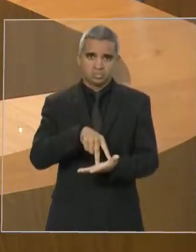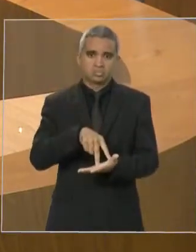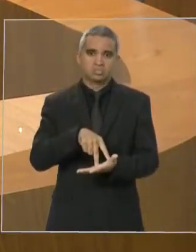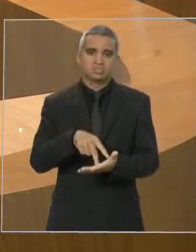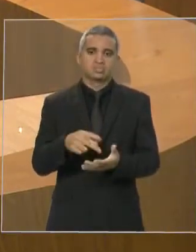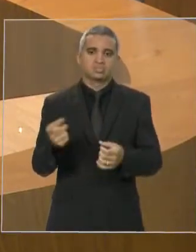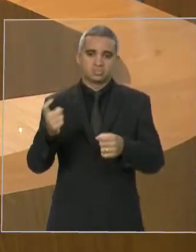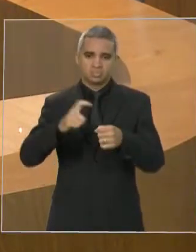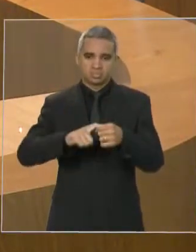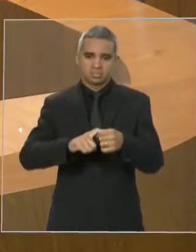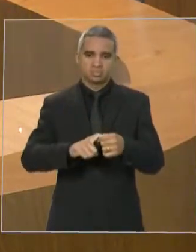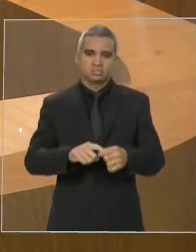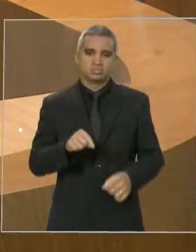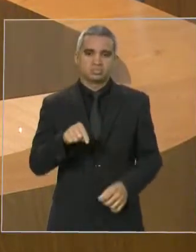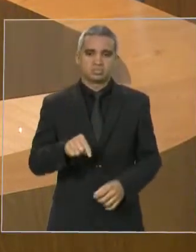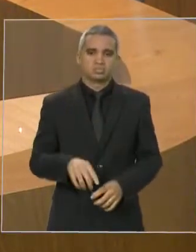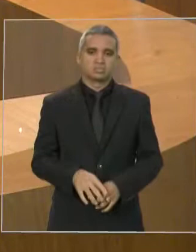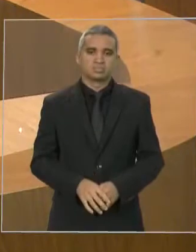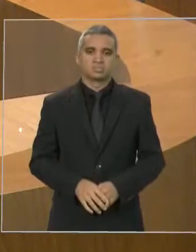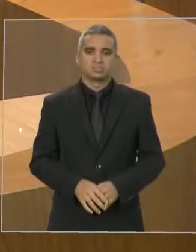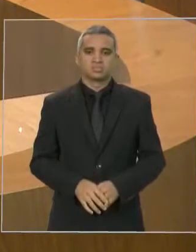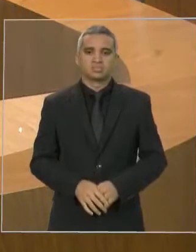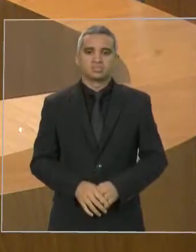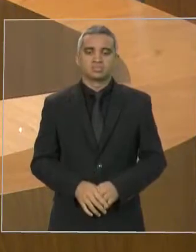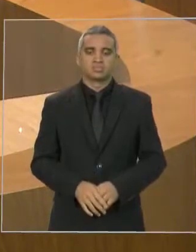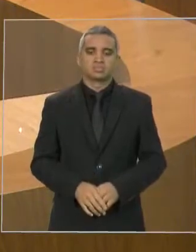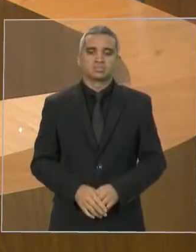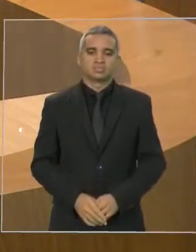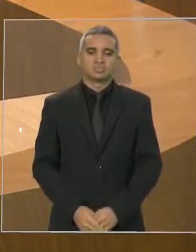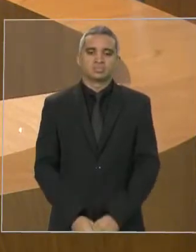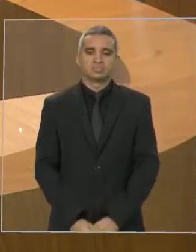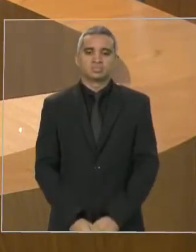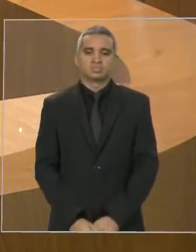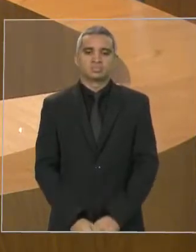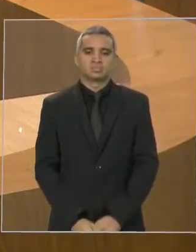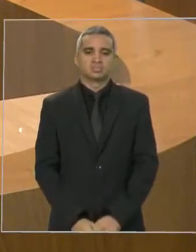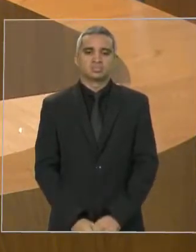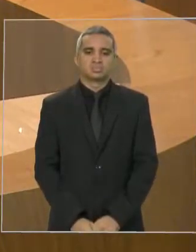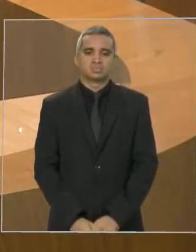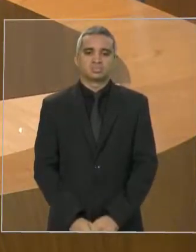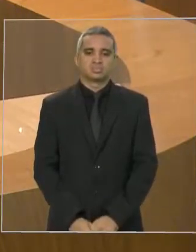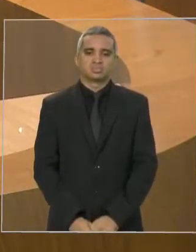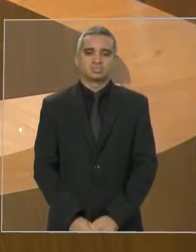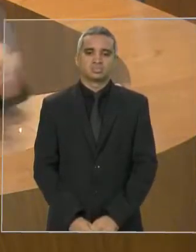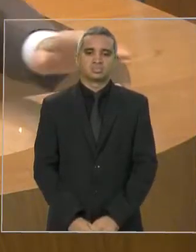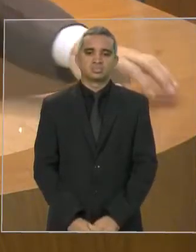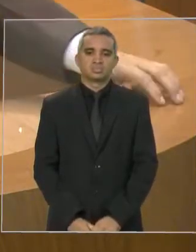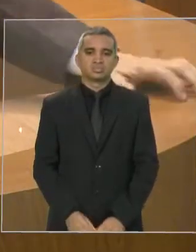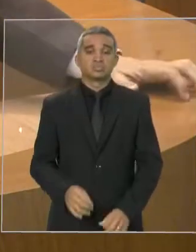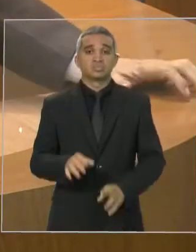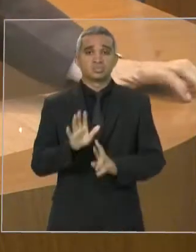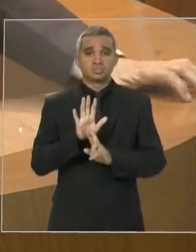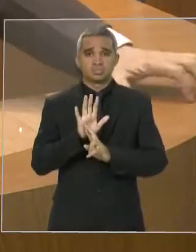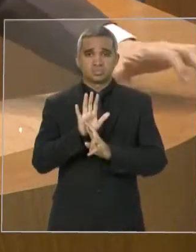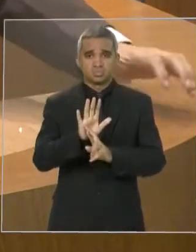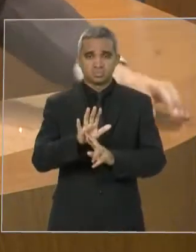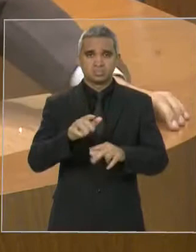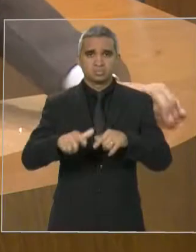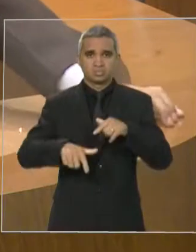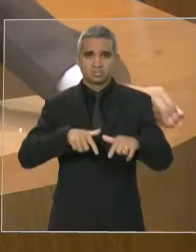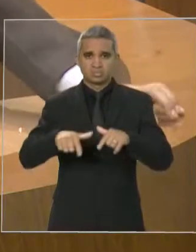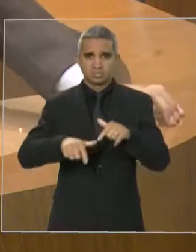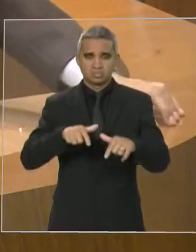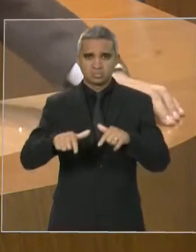tribuna nessa manhã de hoje, mais uma vez, como representante dos trabalhadores na